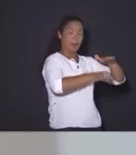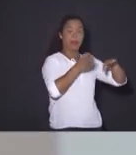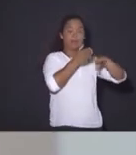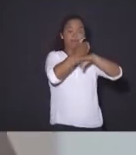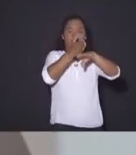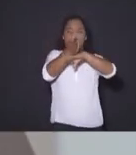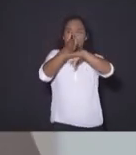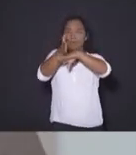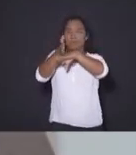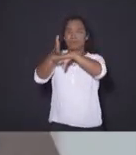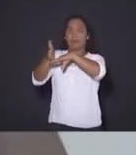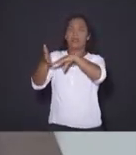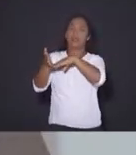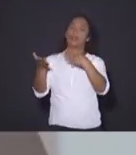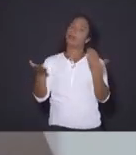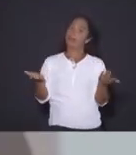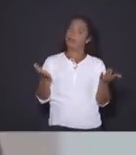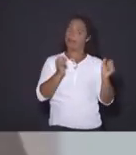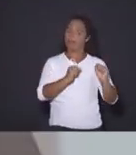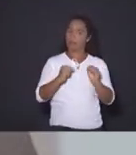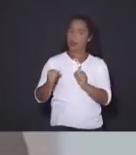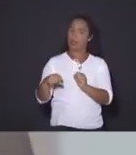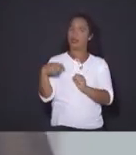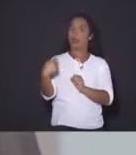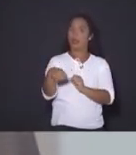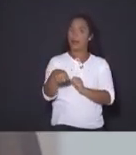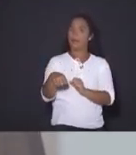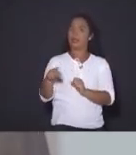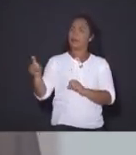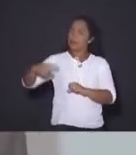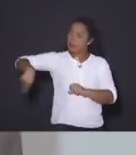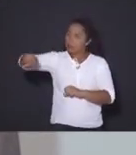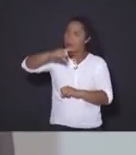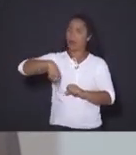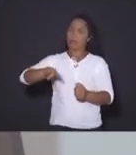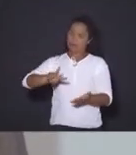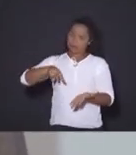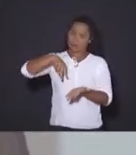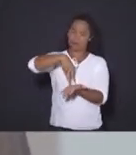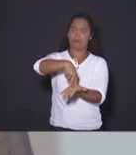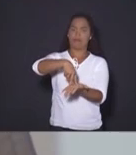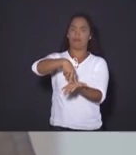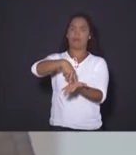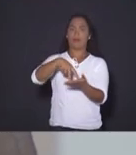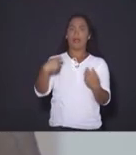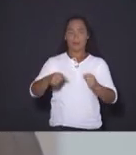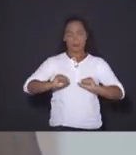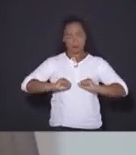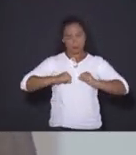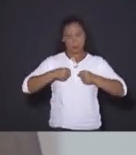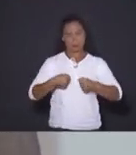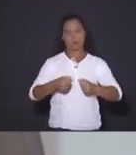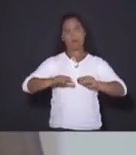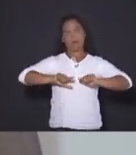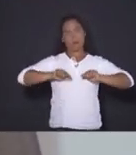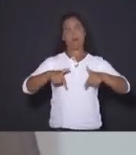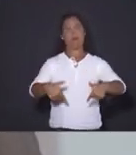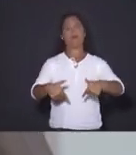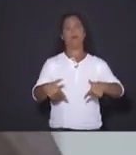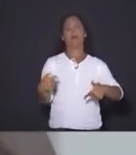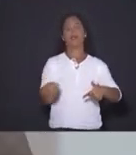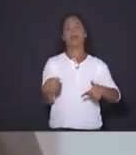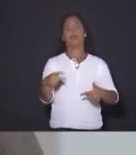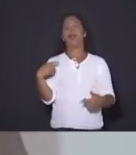esta é algo que a gente tem que enfrentar e o mundo precisa regular e não é possível nós